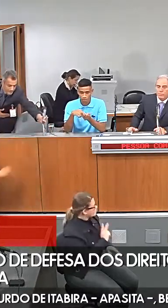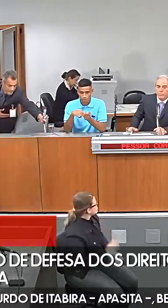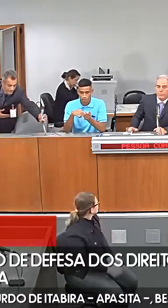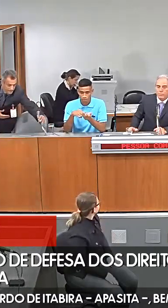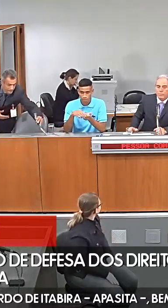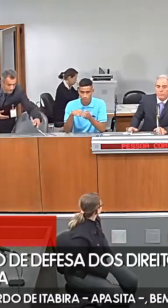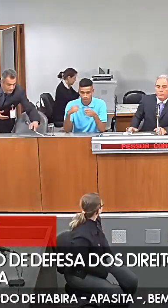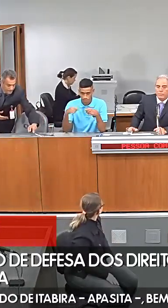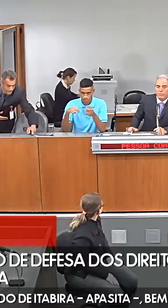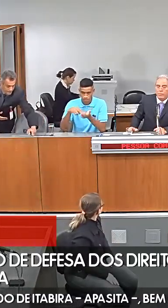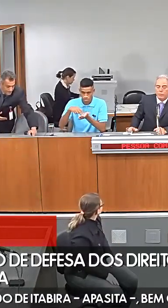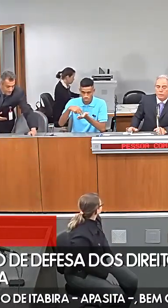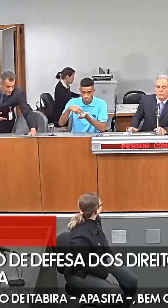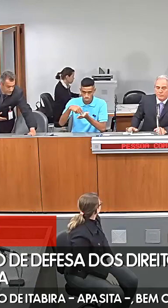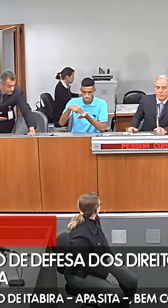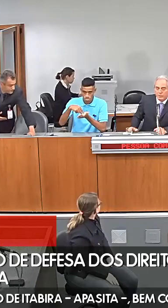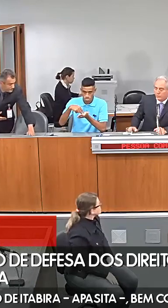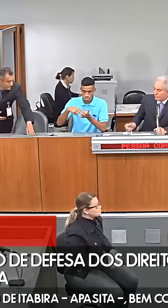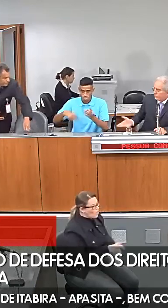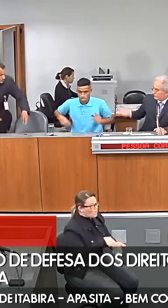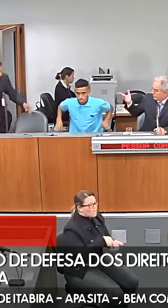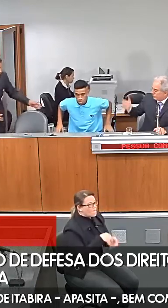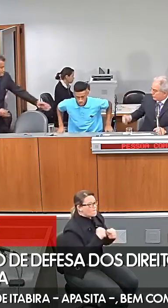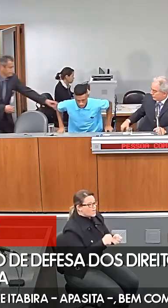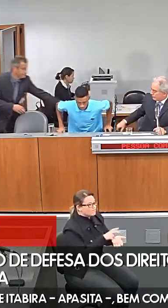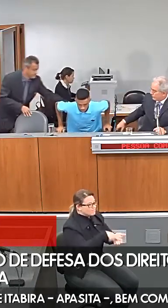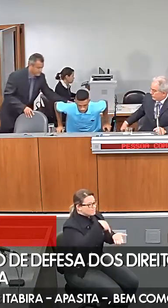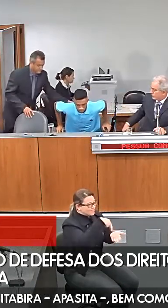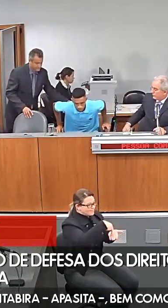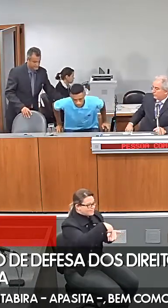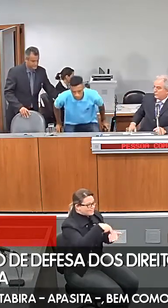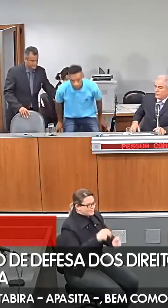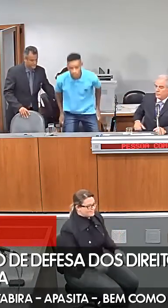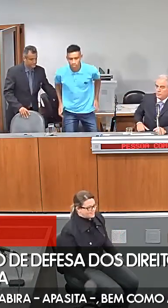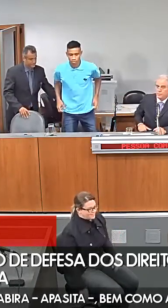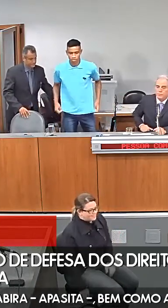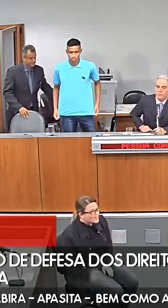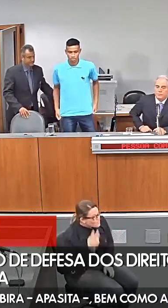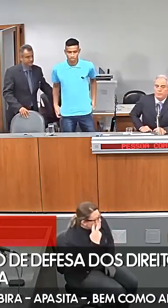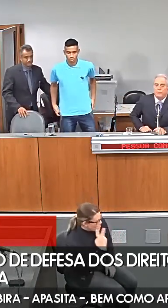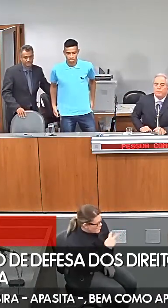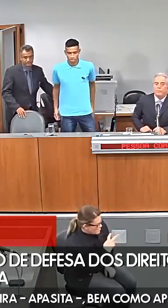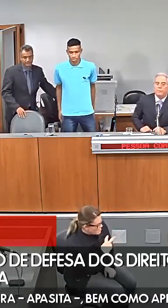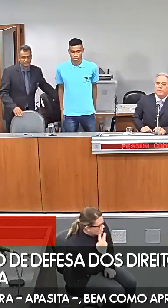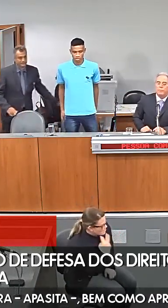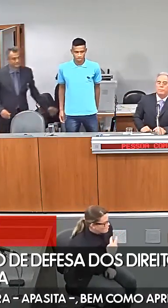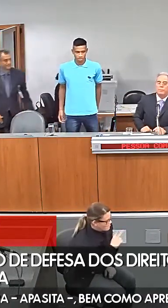Ele está perguntando se pode ficar de pé. Pode, perfeitamente. Pode.